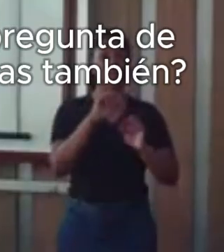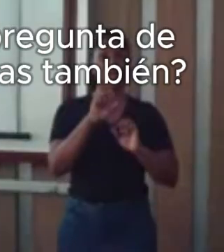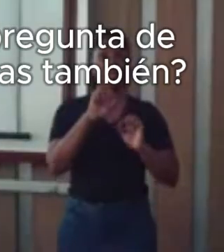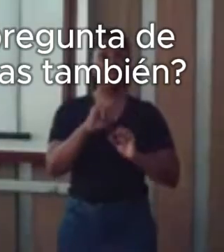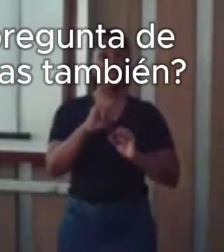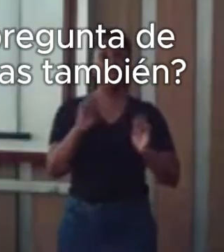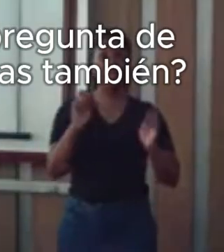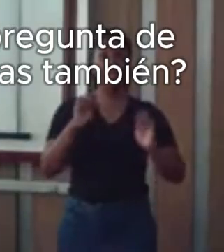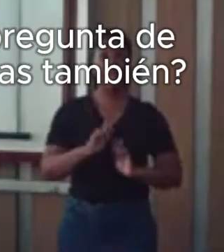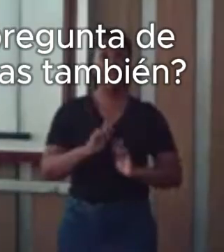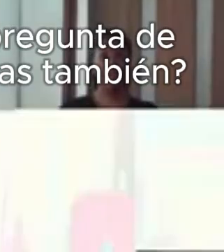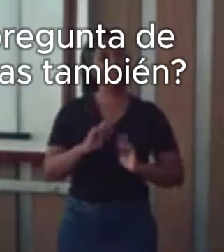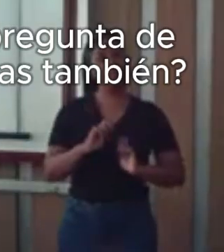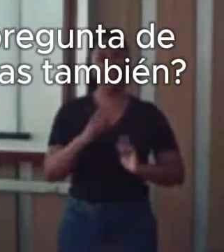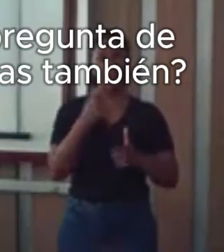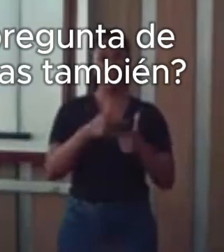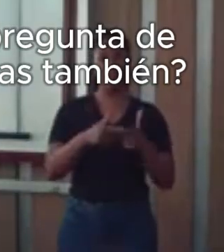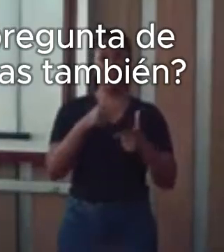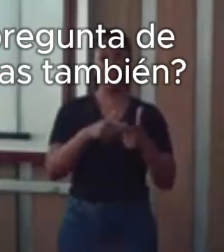para crônico também.